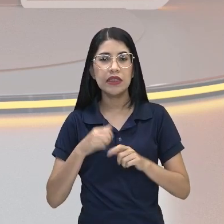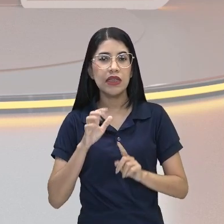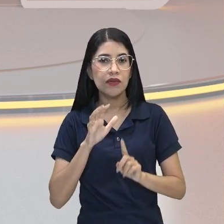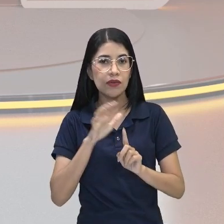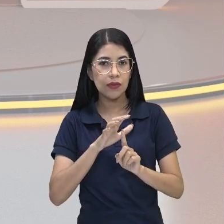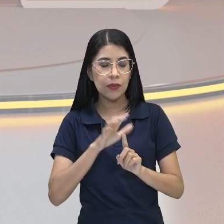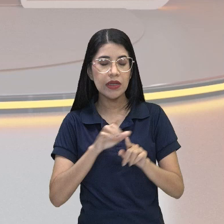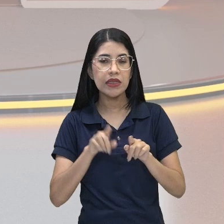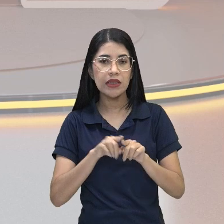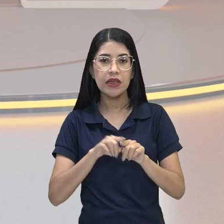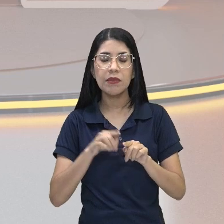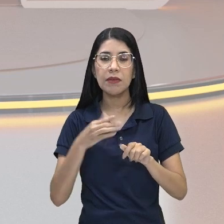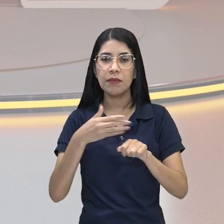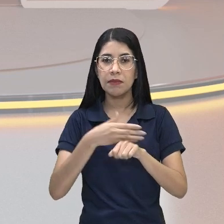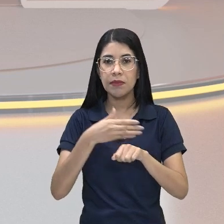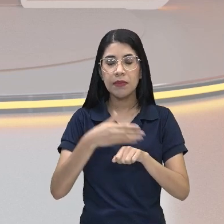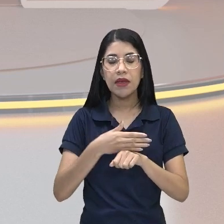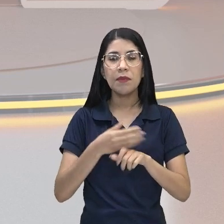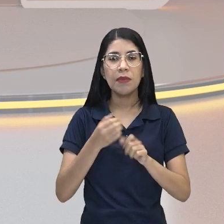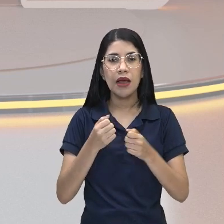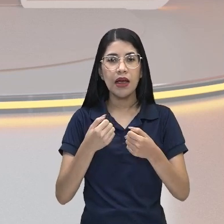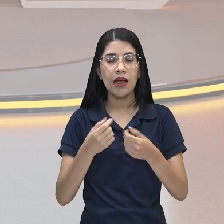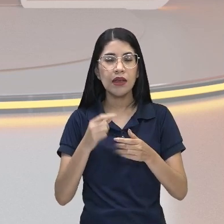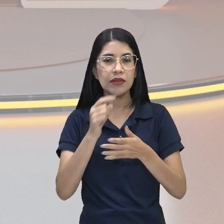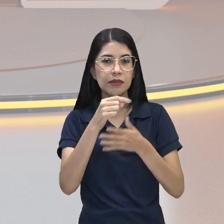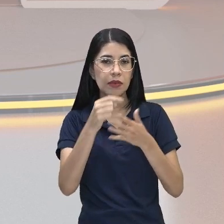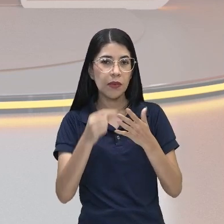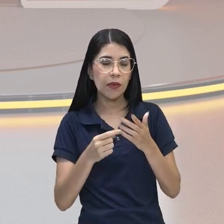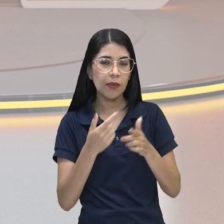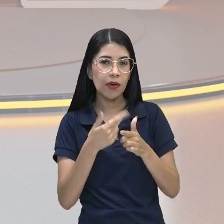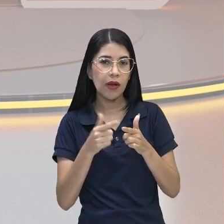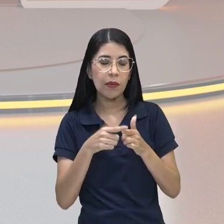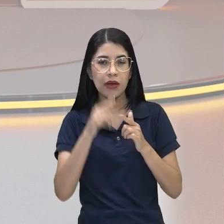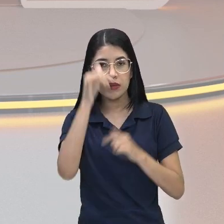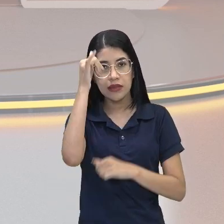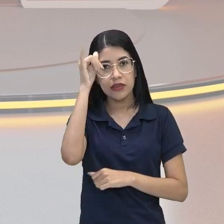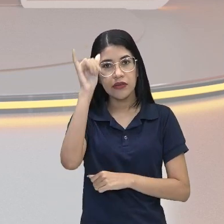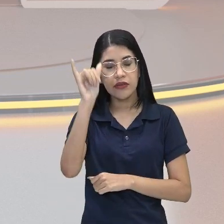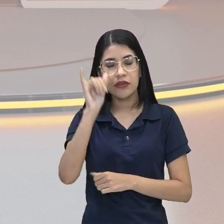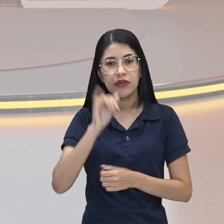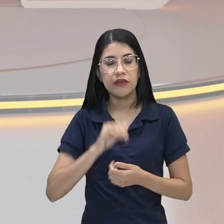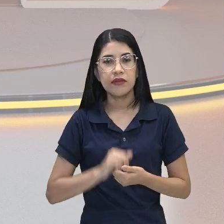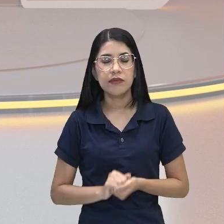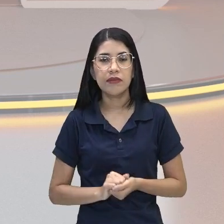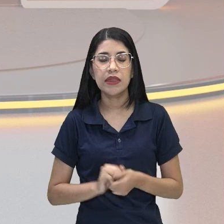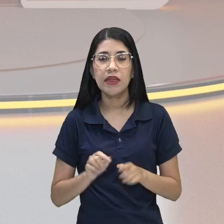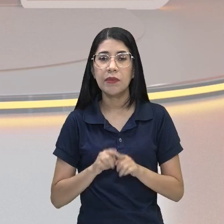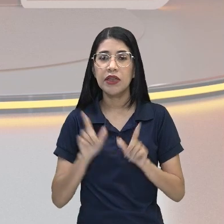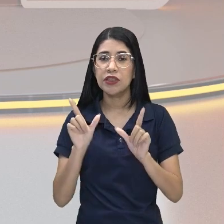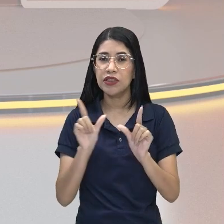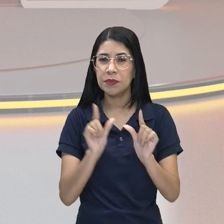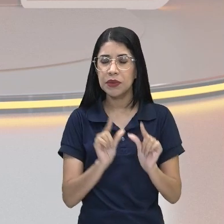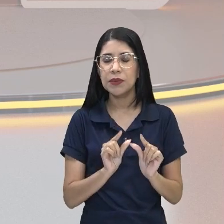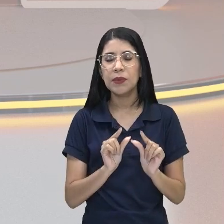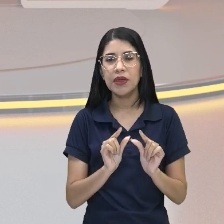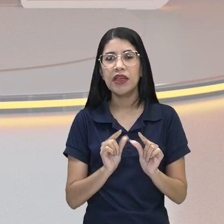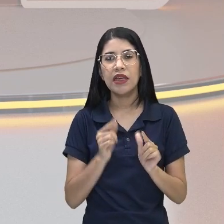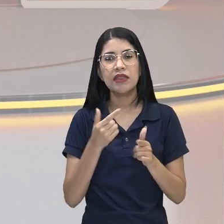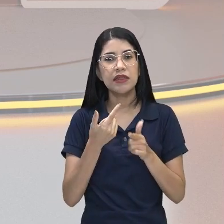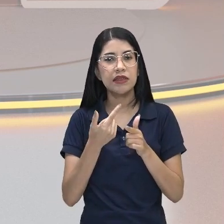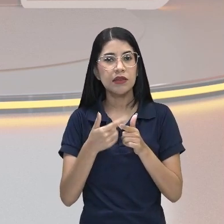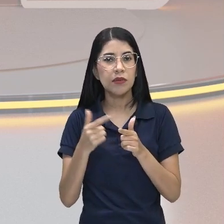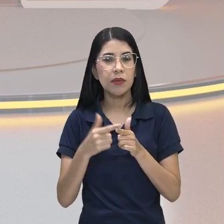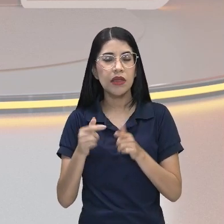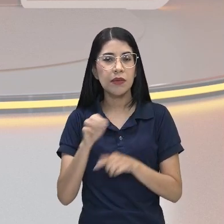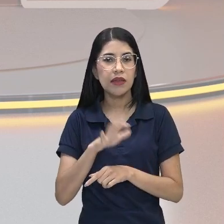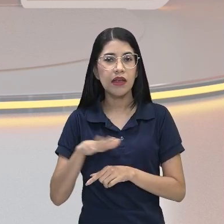estar presente para que essas questões elas sejam, então, dirimidas ou diminuídas ou, né,